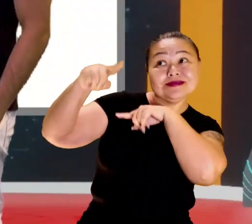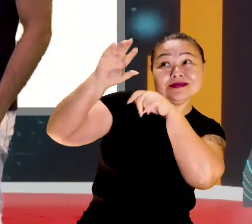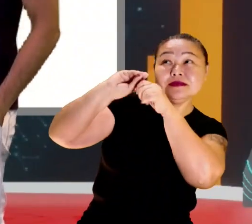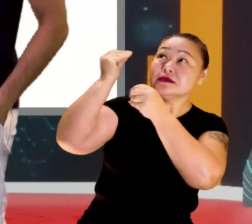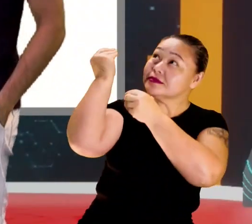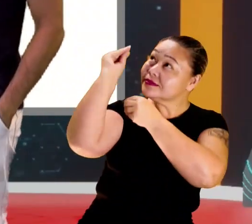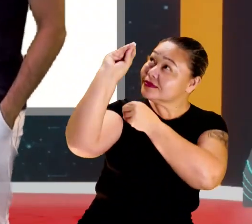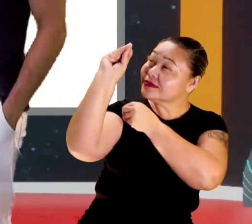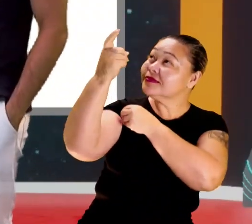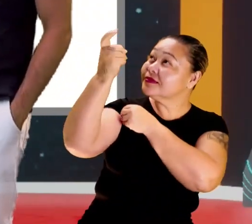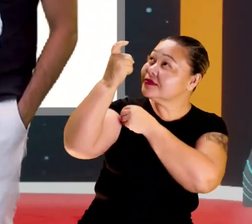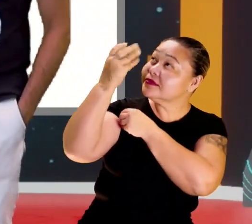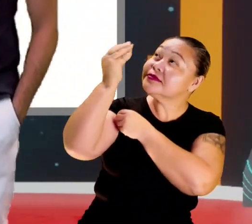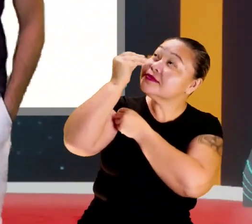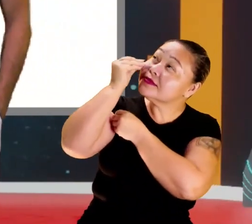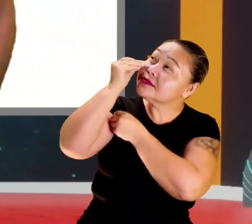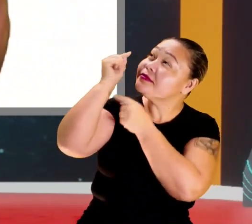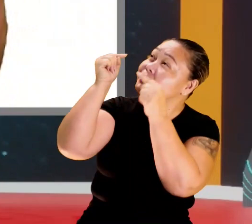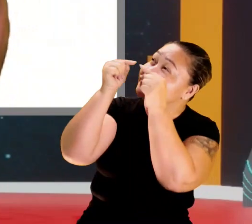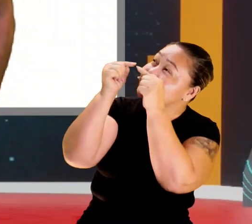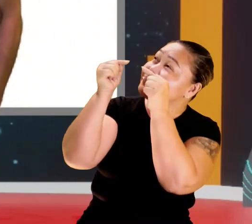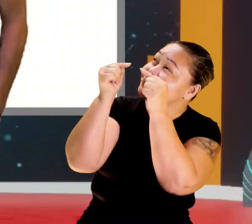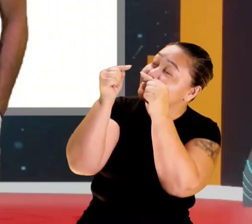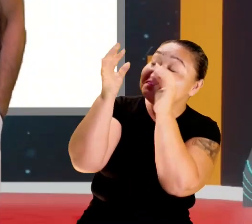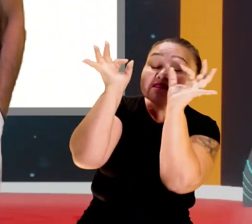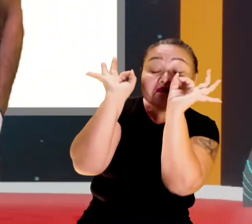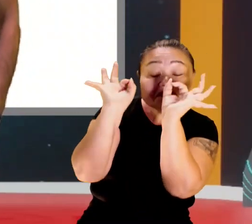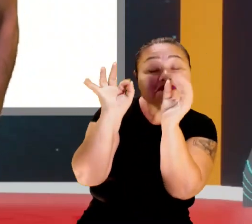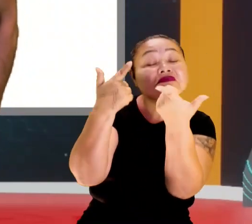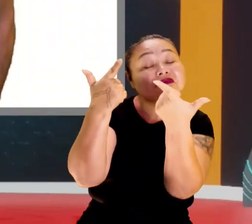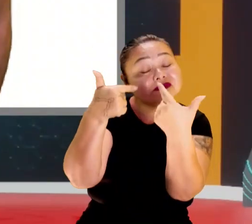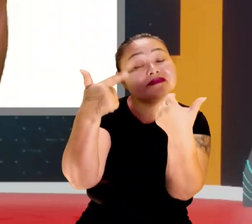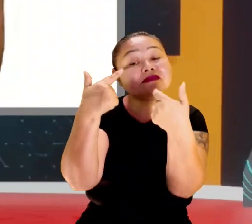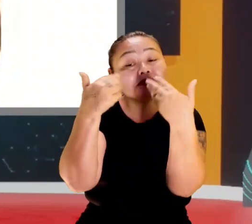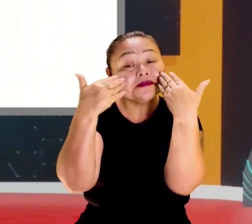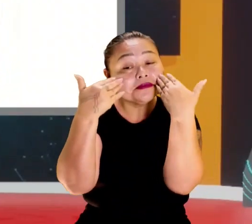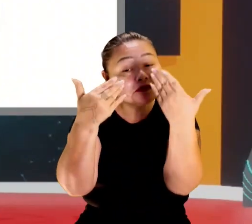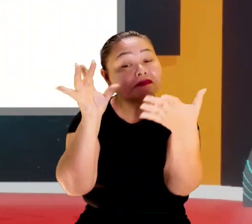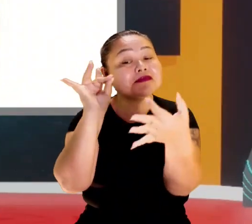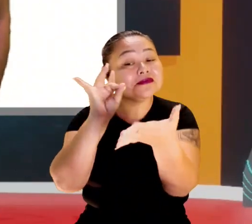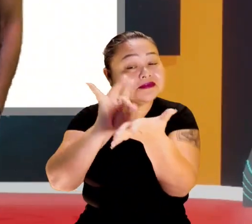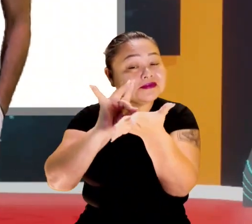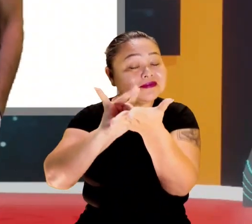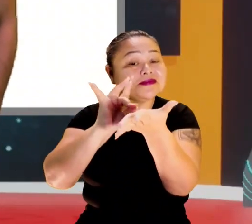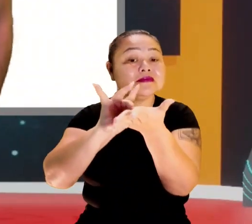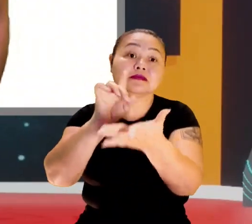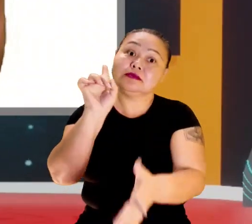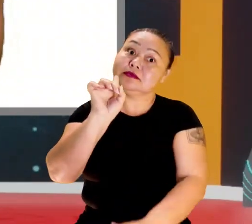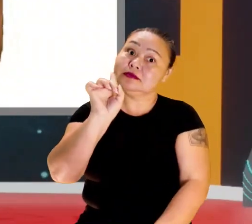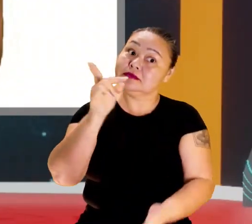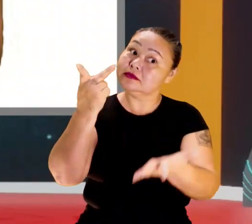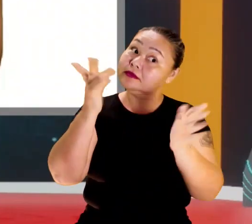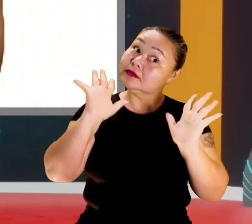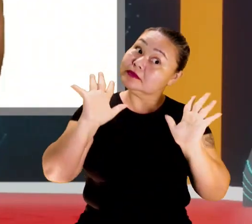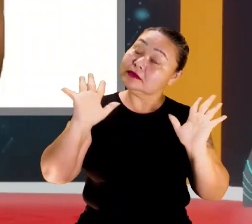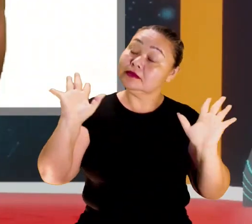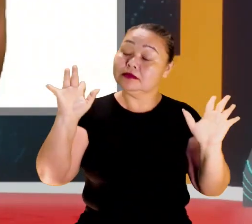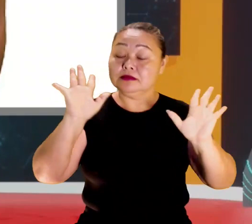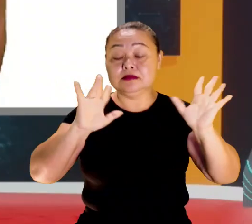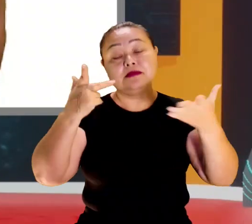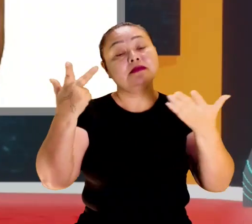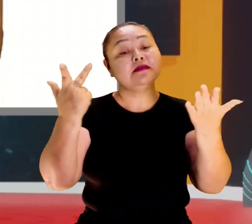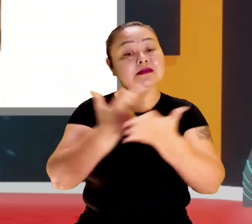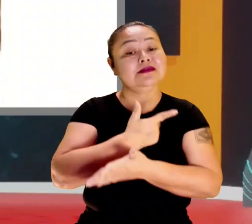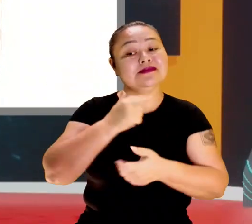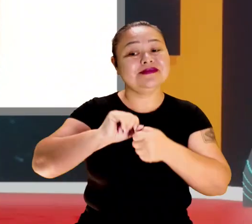lugar do x e verifica se dá o resultado. Se deu, é a prova real de que você fez correto. Se não deu, opa, algo de errado não